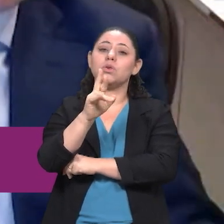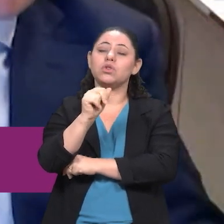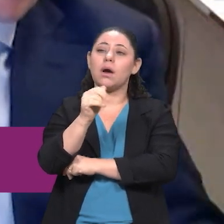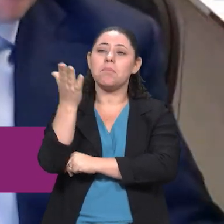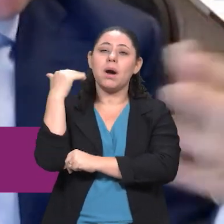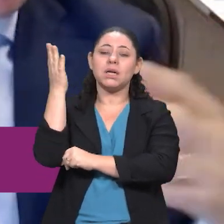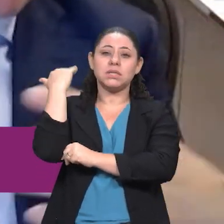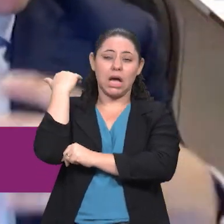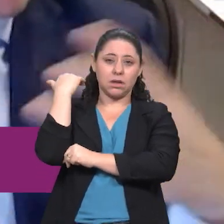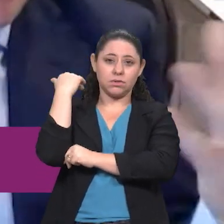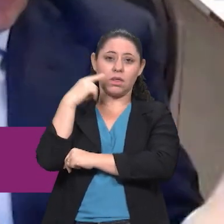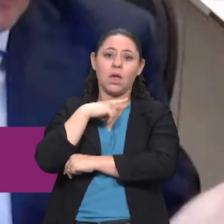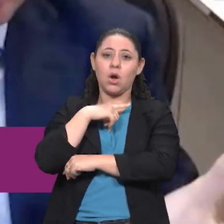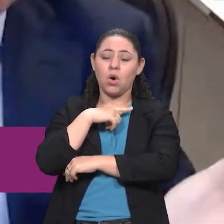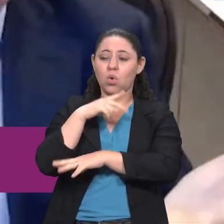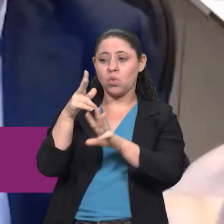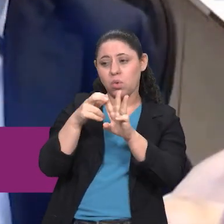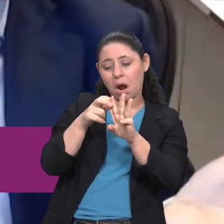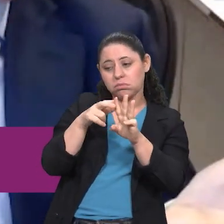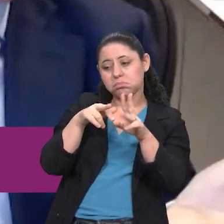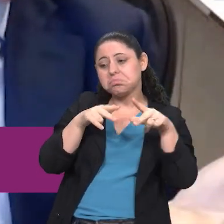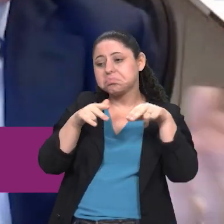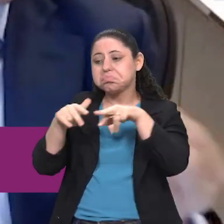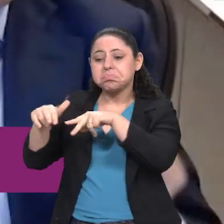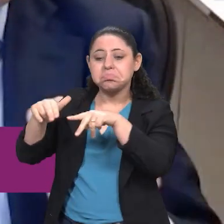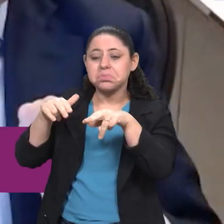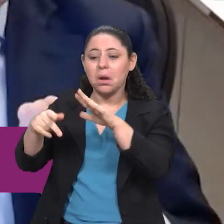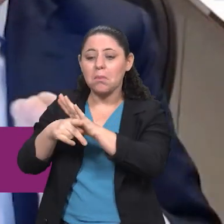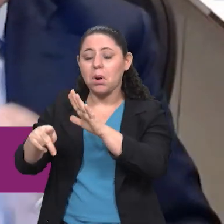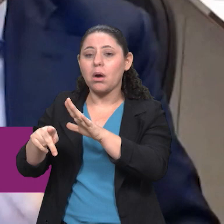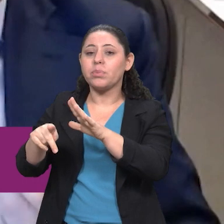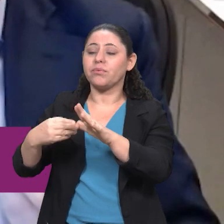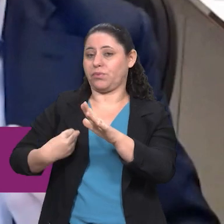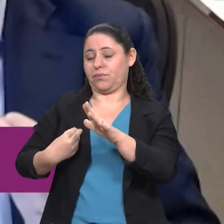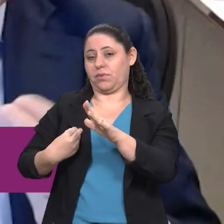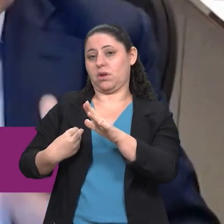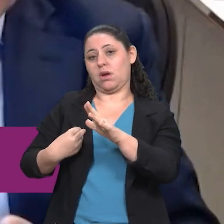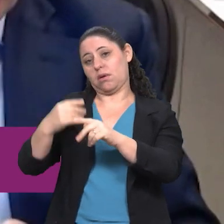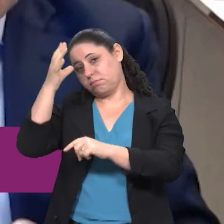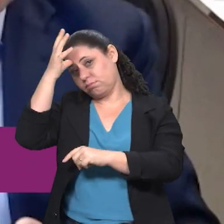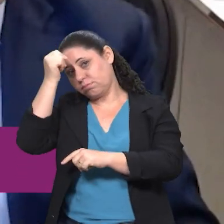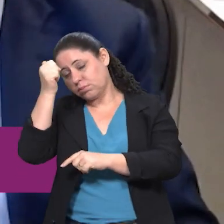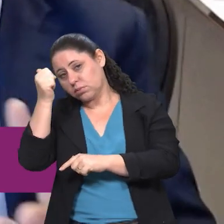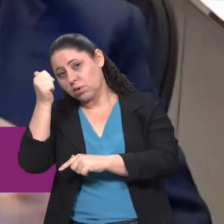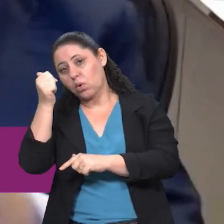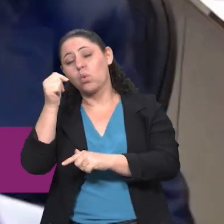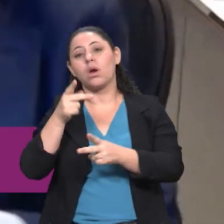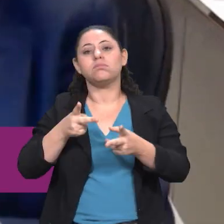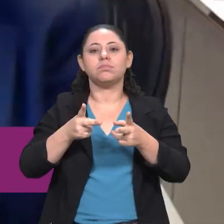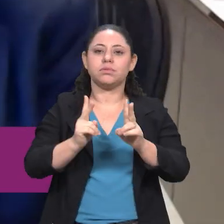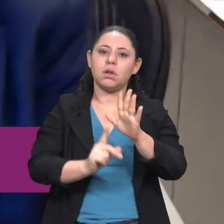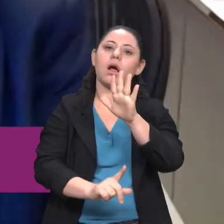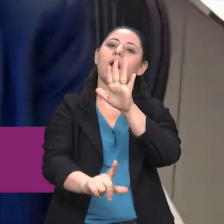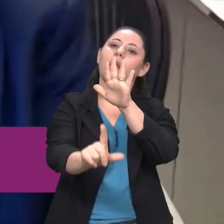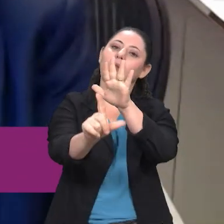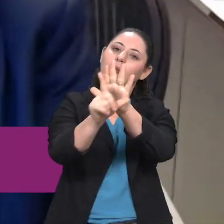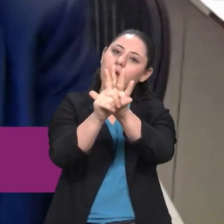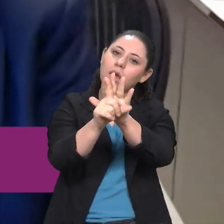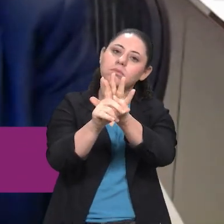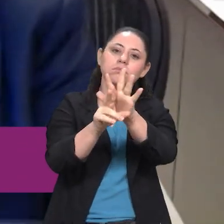época dos Bandeirantes. Então, ou seja, sem nenhum tipo de objetividade. Então, no meu entendimento, a melhor solução seria a prevalência da